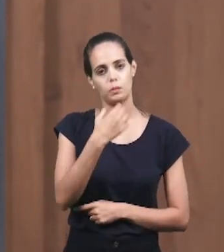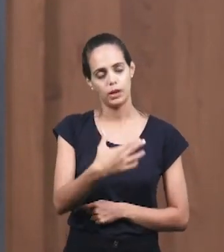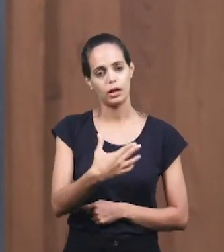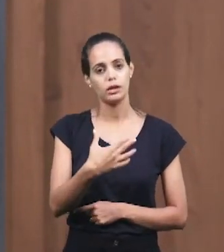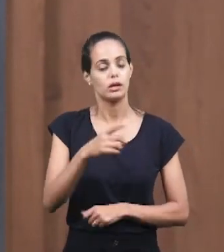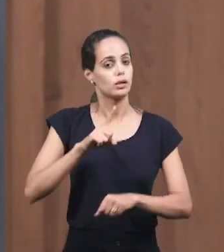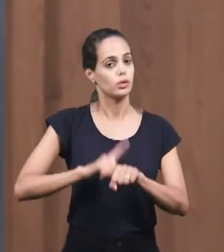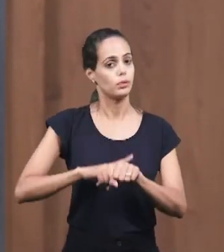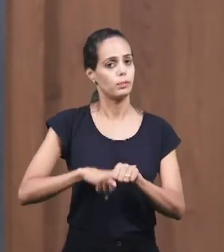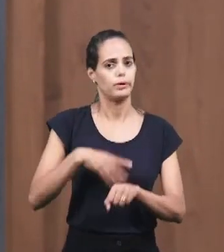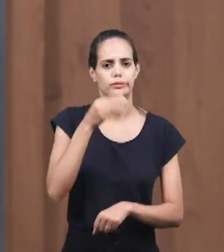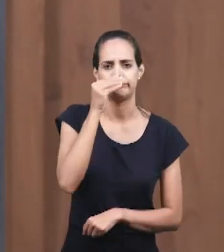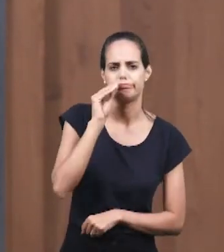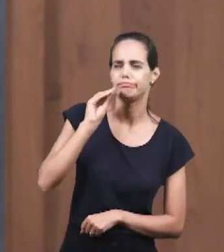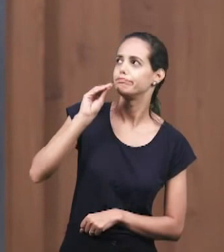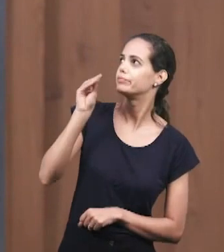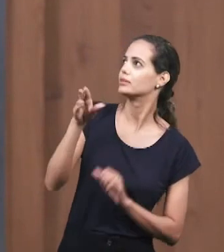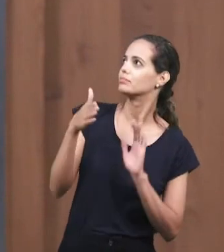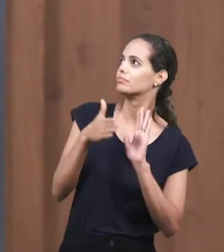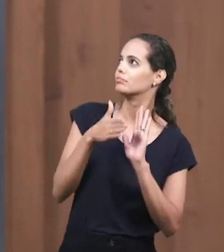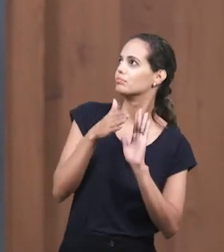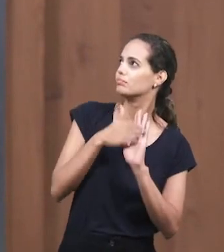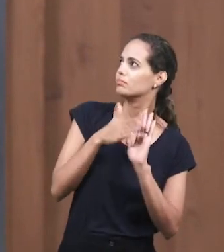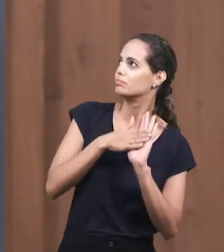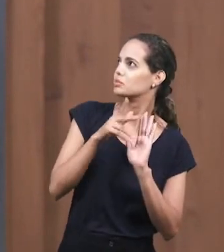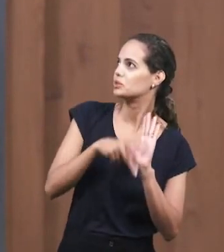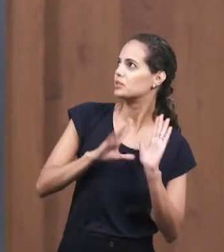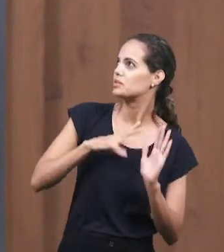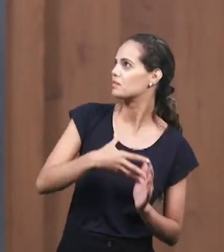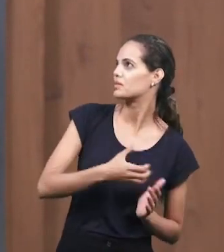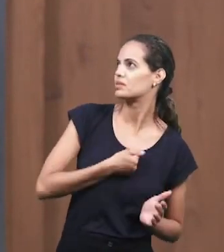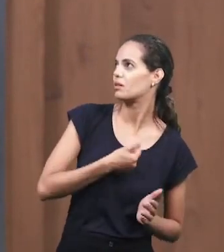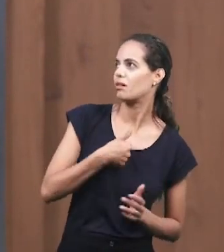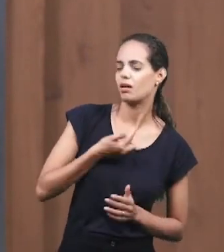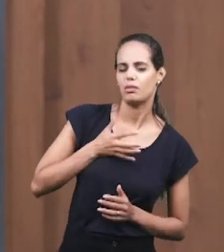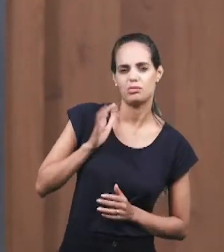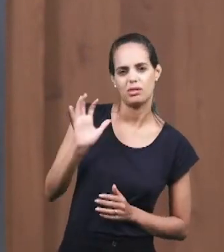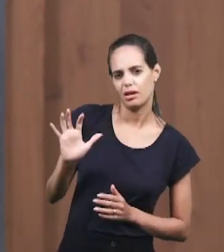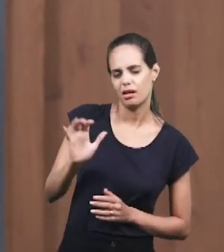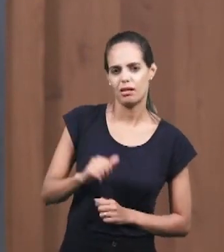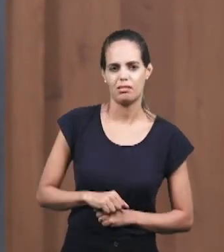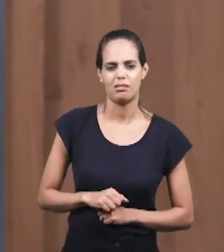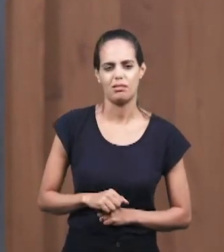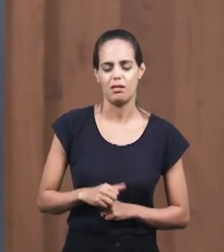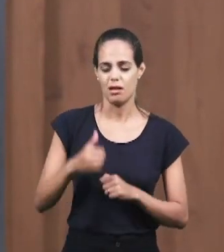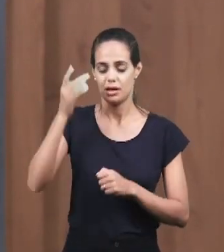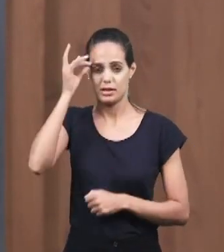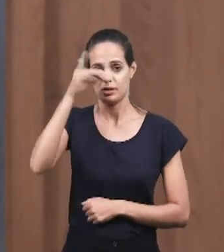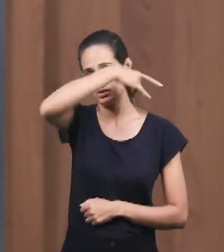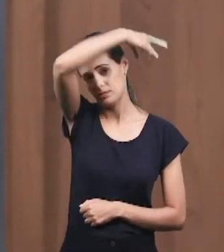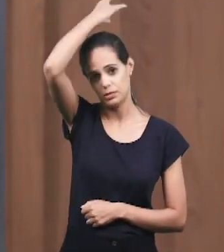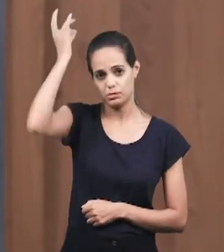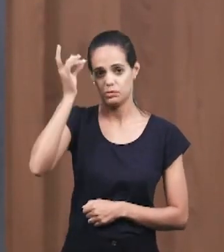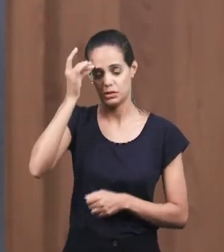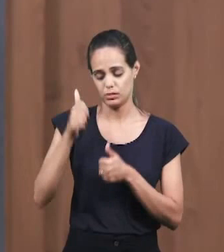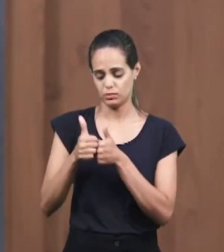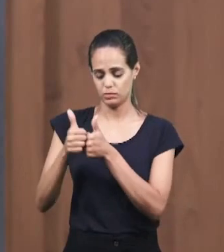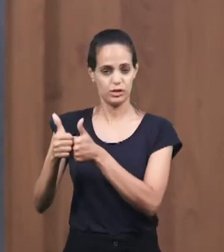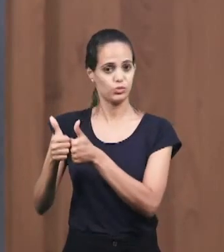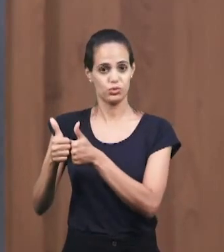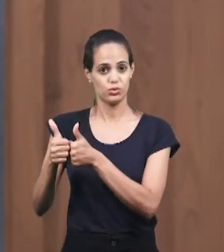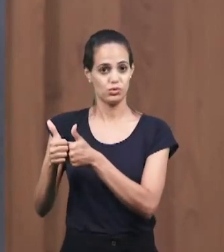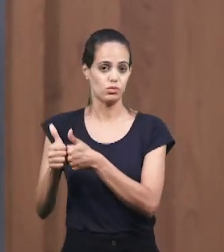quando rejeita o projeto de Deus para a sua vida e deixa de ser conduzido pelo Espírito Santo. Isso é